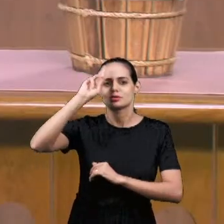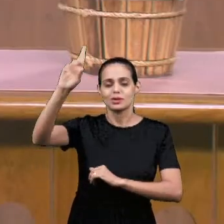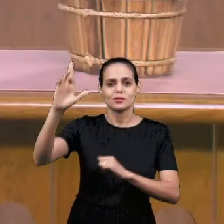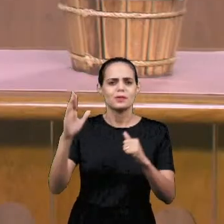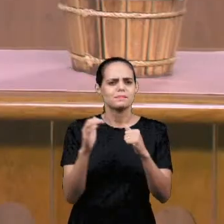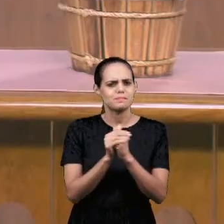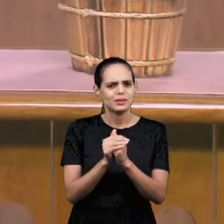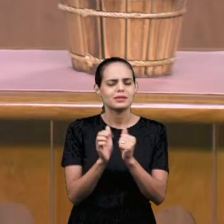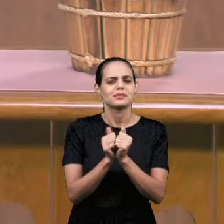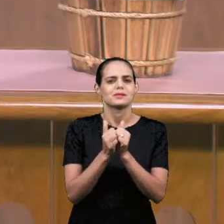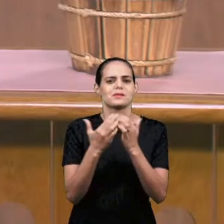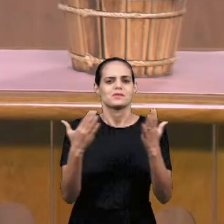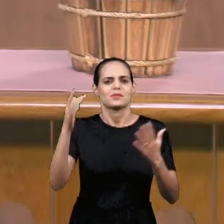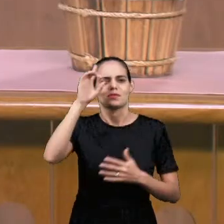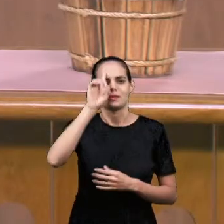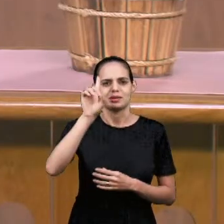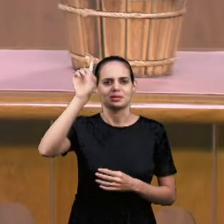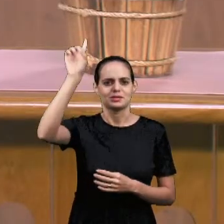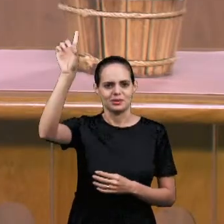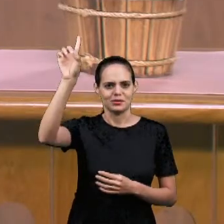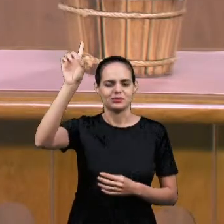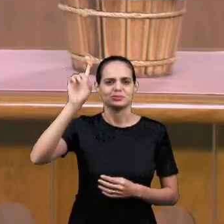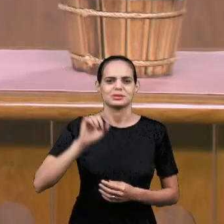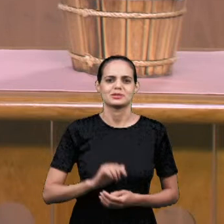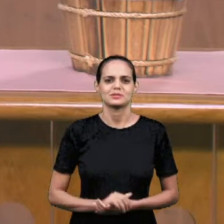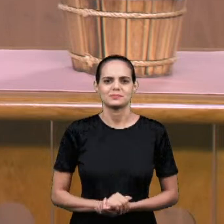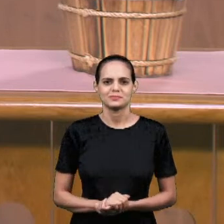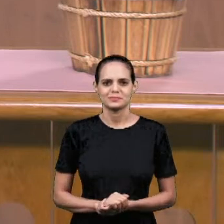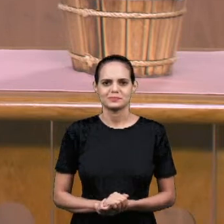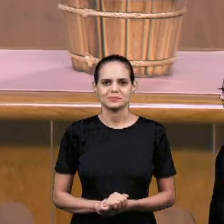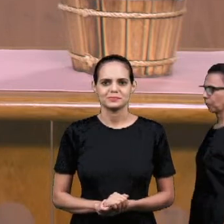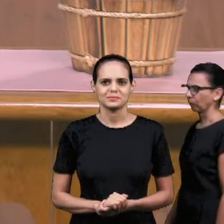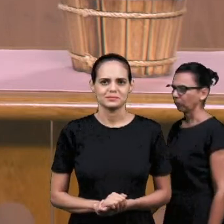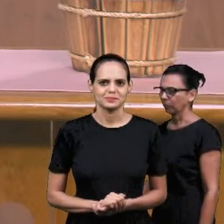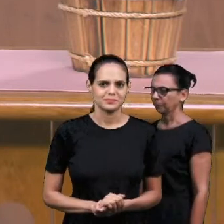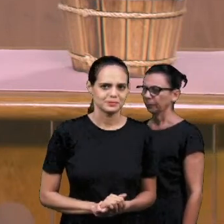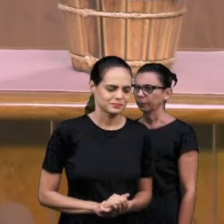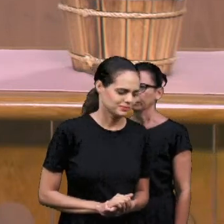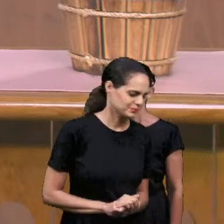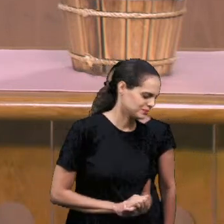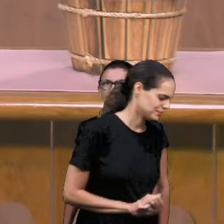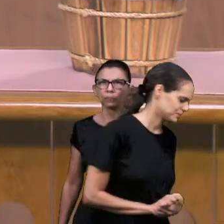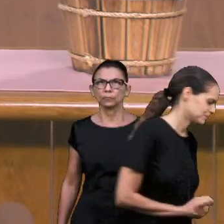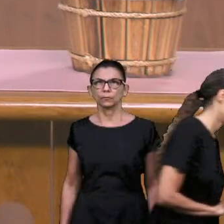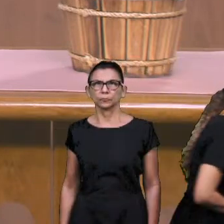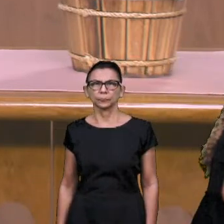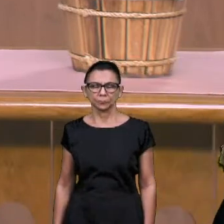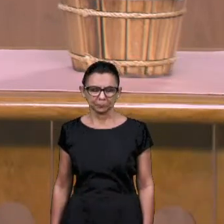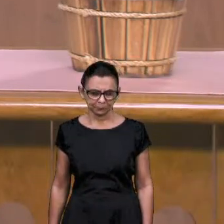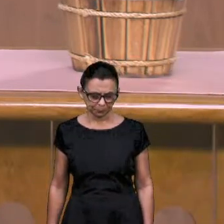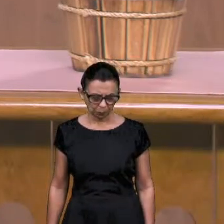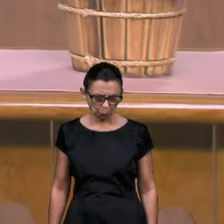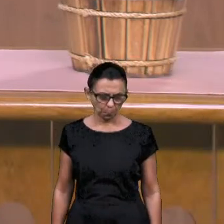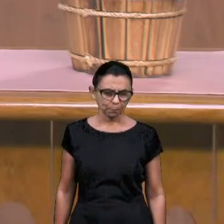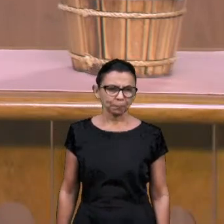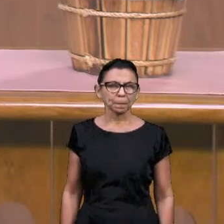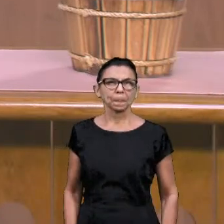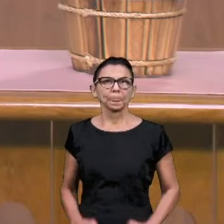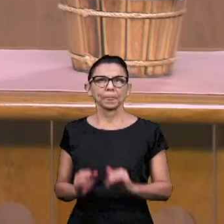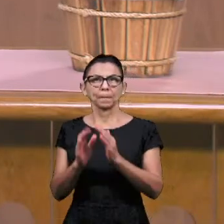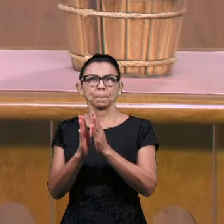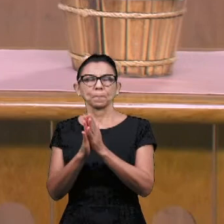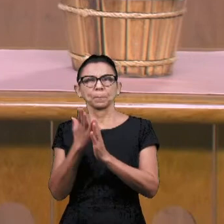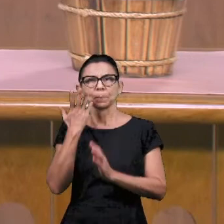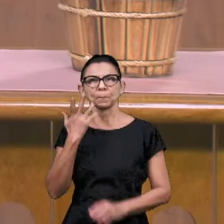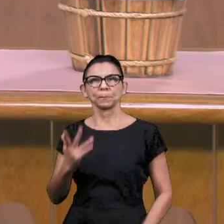glória a Deus. Nós agora, irmãos, passaremos para o nosso momento de orarmos pelas nossas crianças, intermediários e adolescentes. E nesta